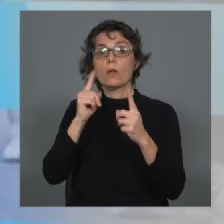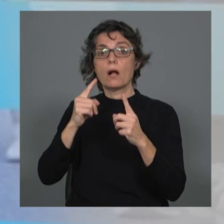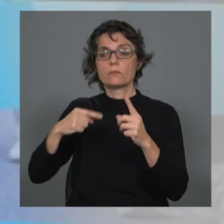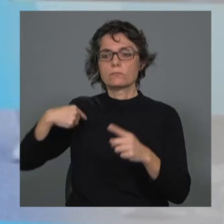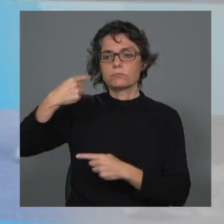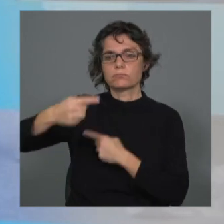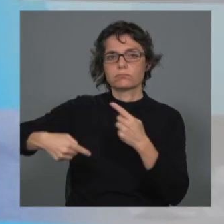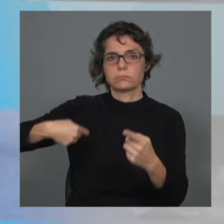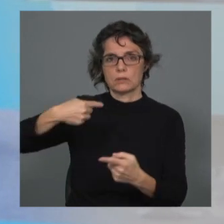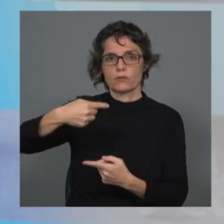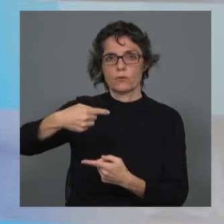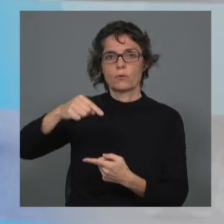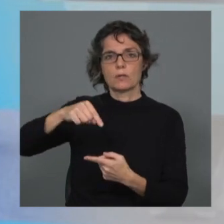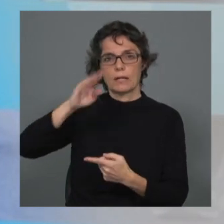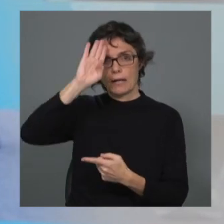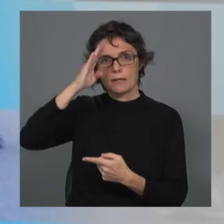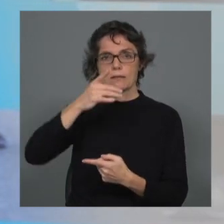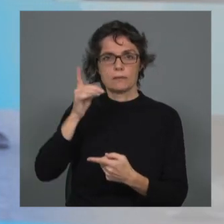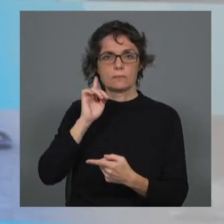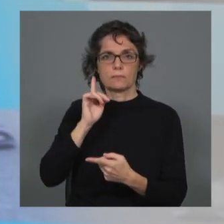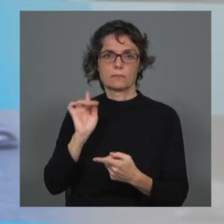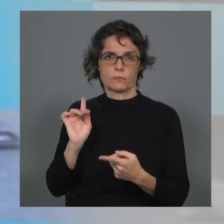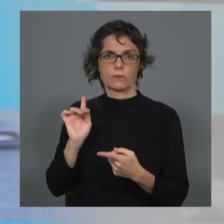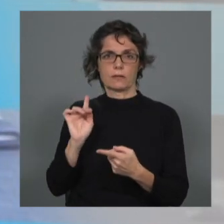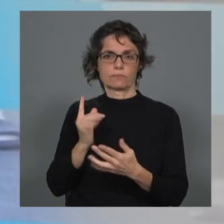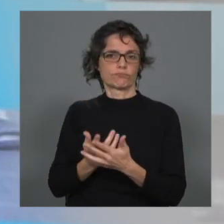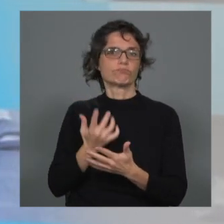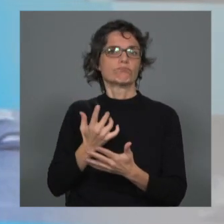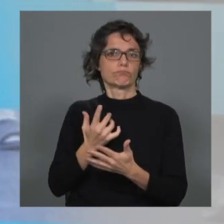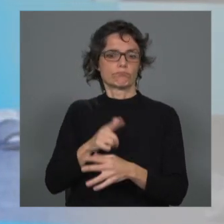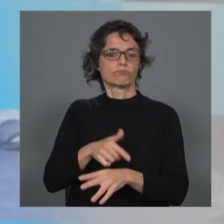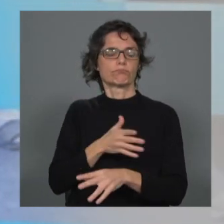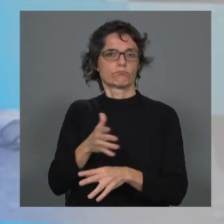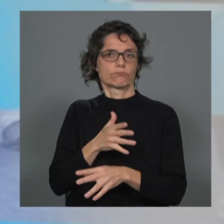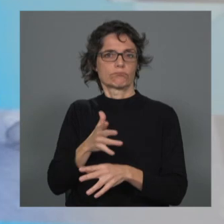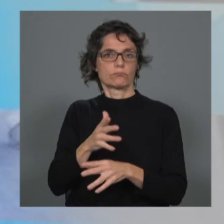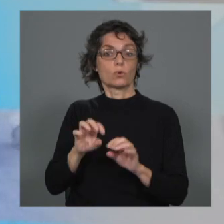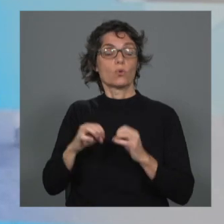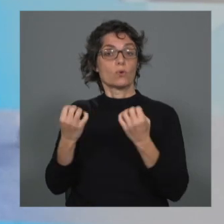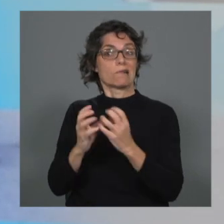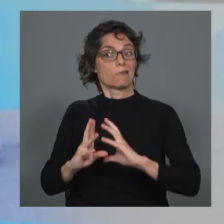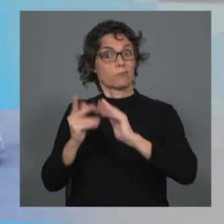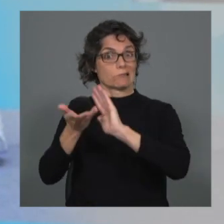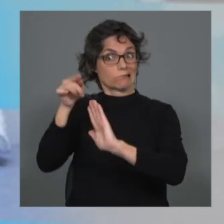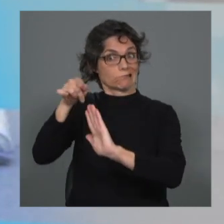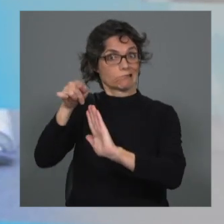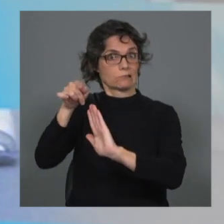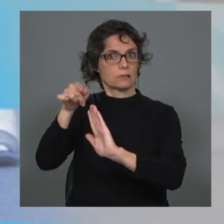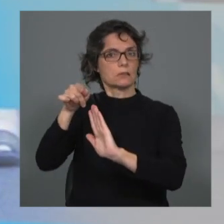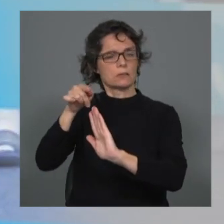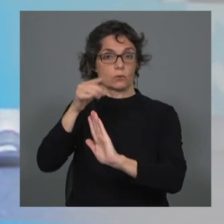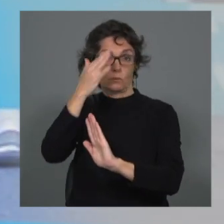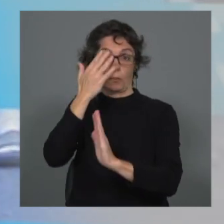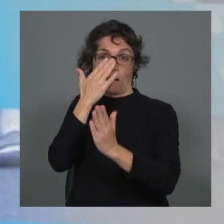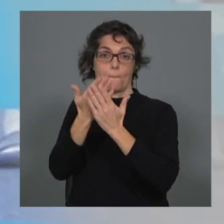algo hoje crucial, sobretudo porque nas sociedades mais desenvolvidas temos um